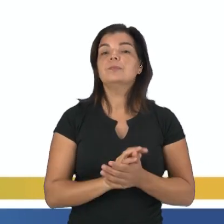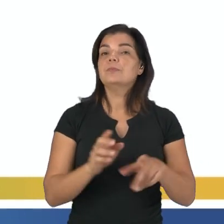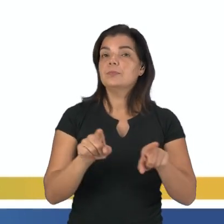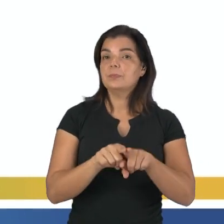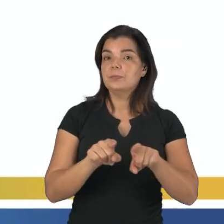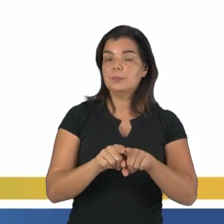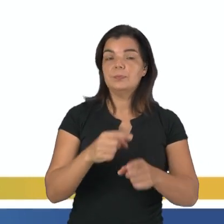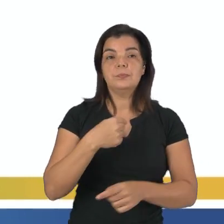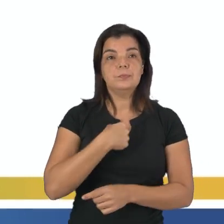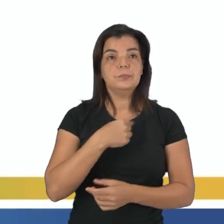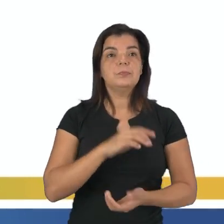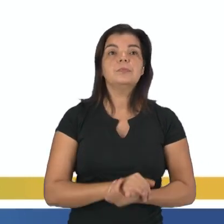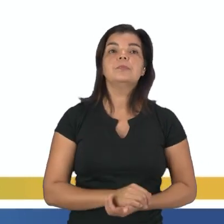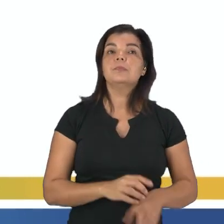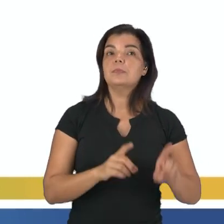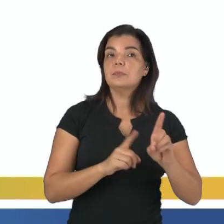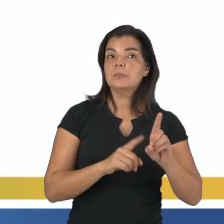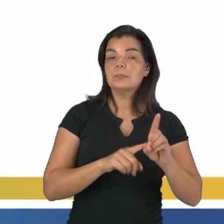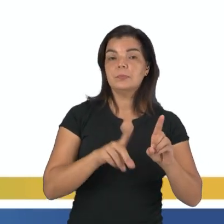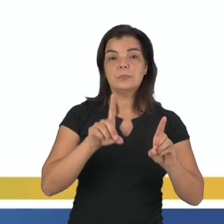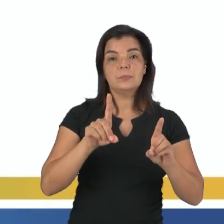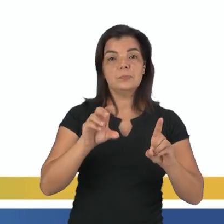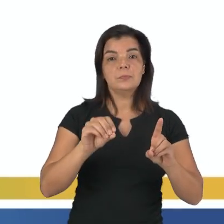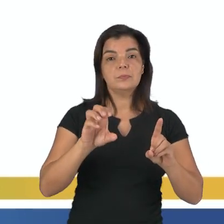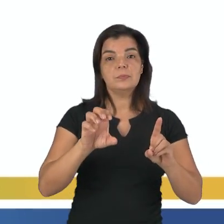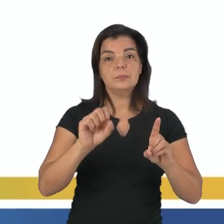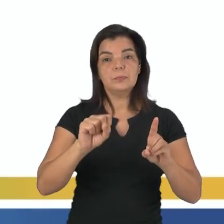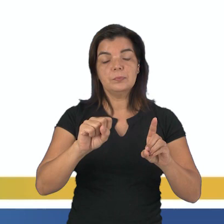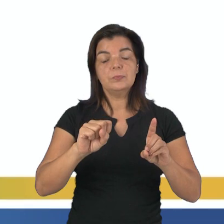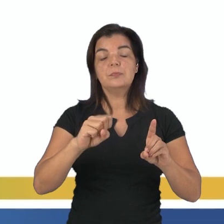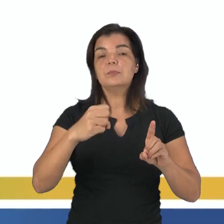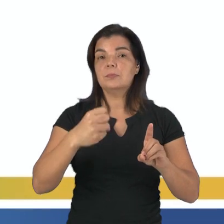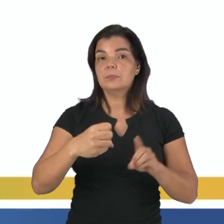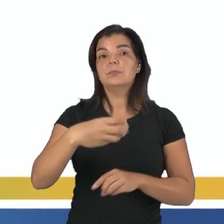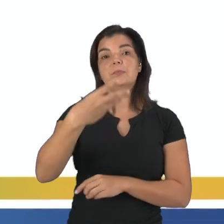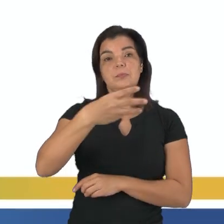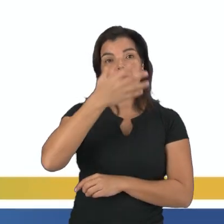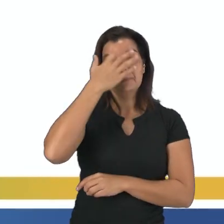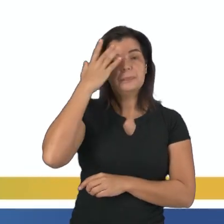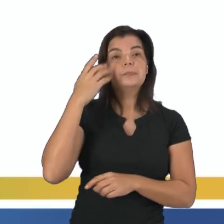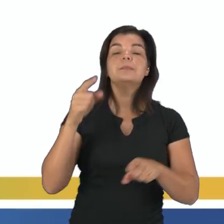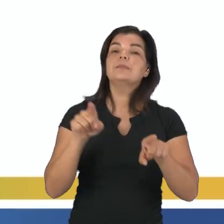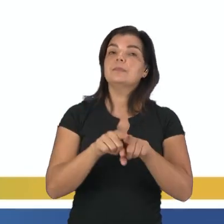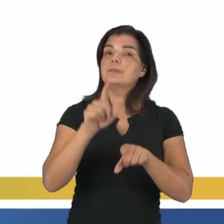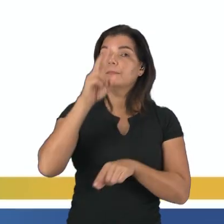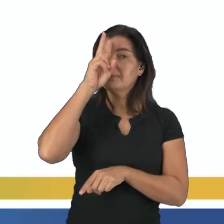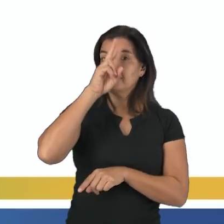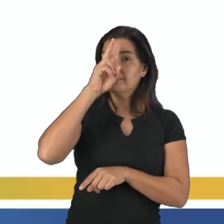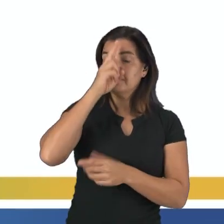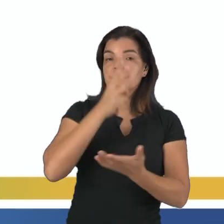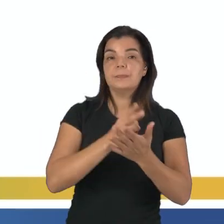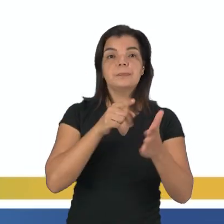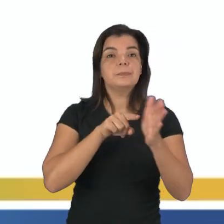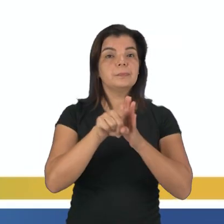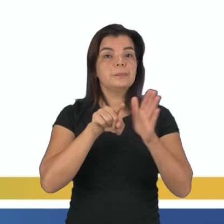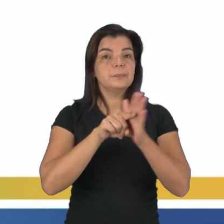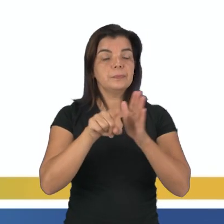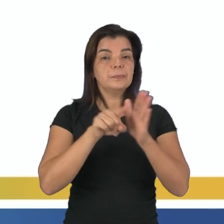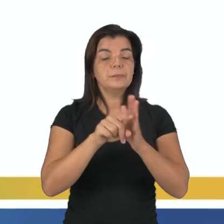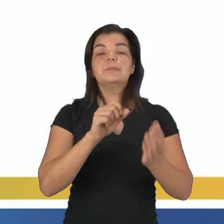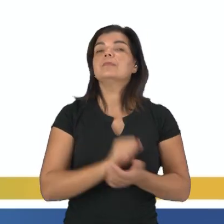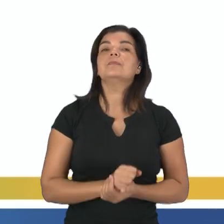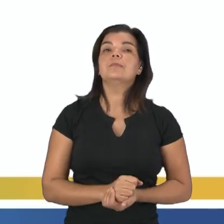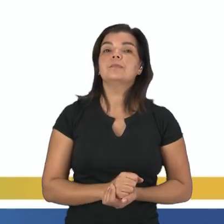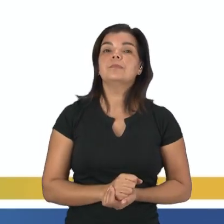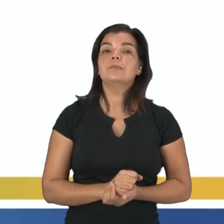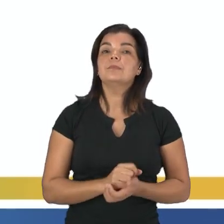porque eu estou falando de eu, I. E na letra D, a gente vai iniciar essa pergunta com does. Lembrem-se sempre que nas perguntas o verbo não